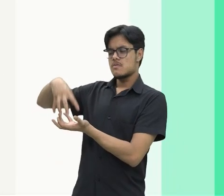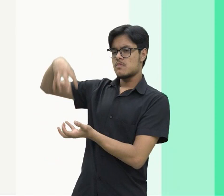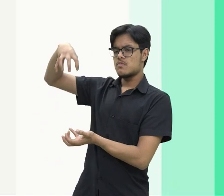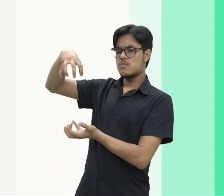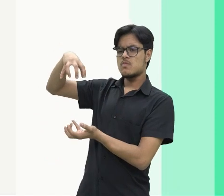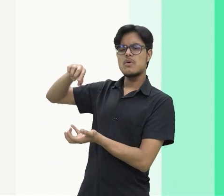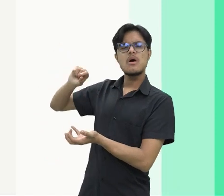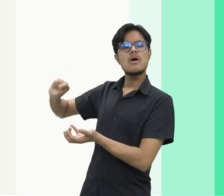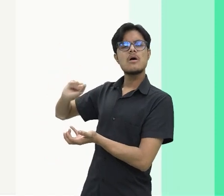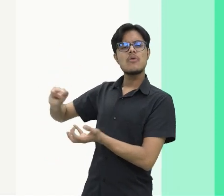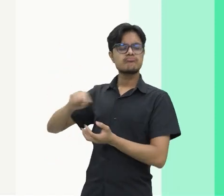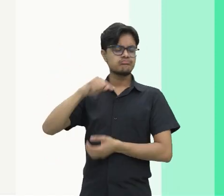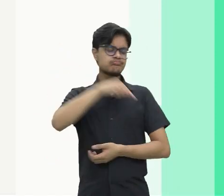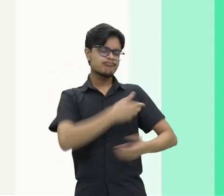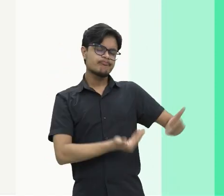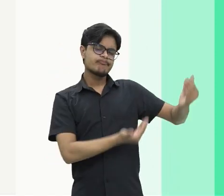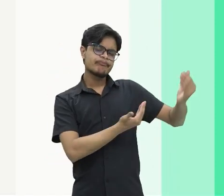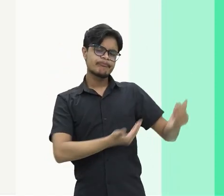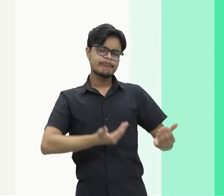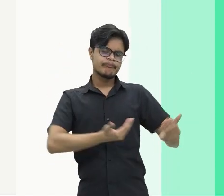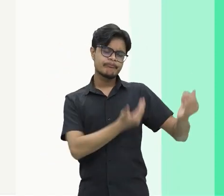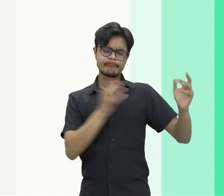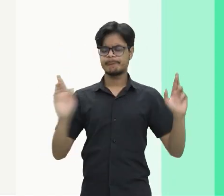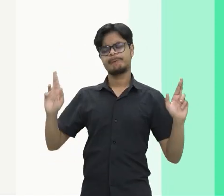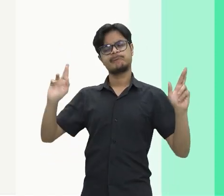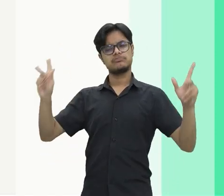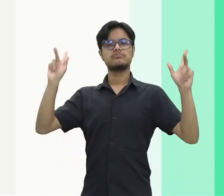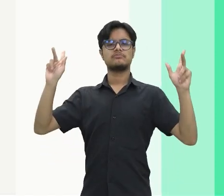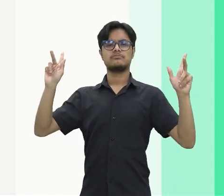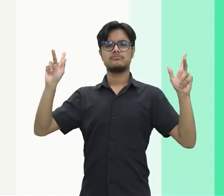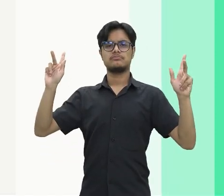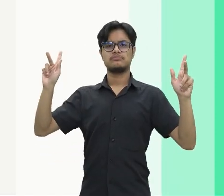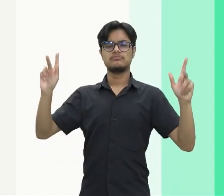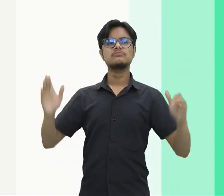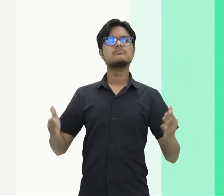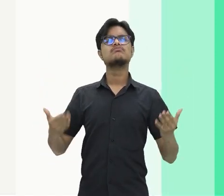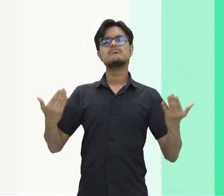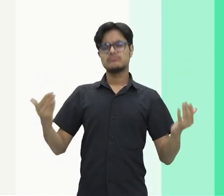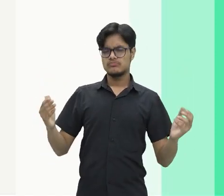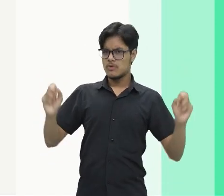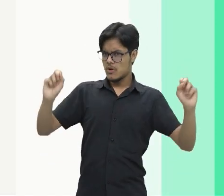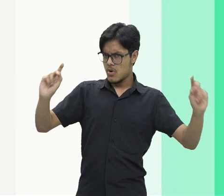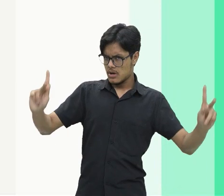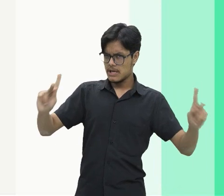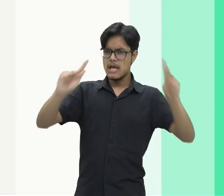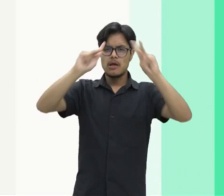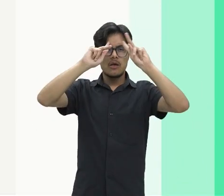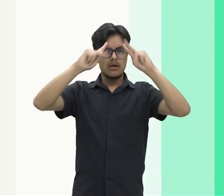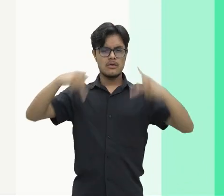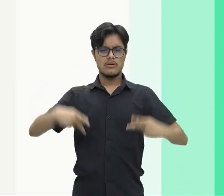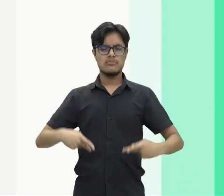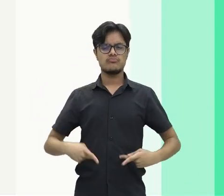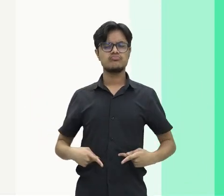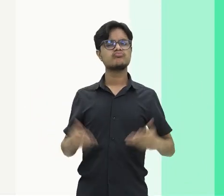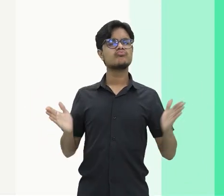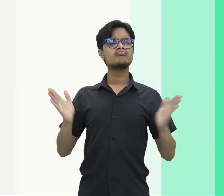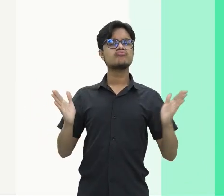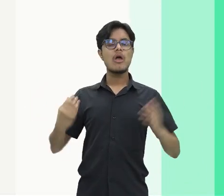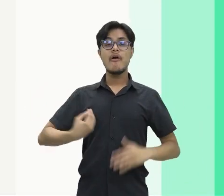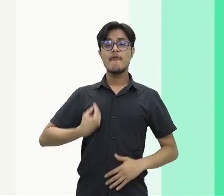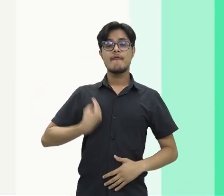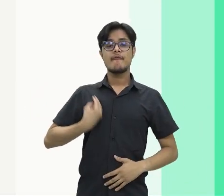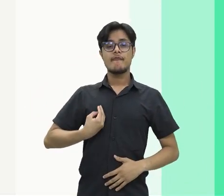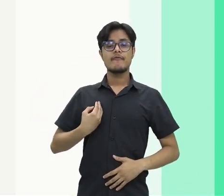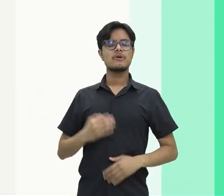adulto e o de uma criança apresentam algumas diferenças. A respeito do esqueleto humano, nas diferentes fases da vida,